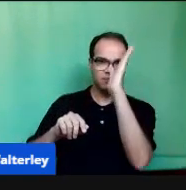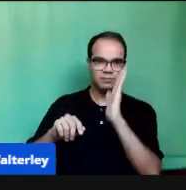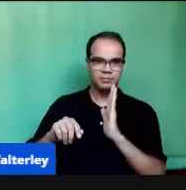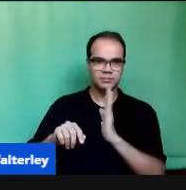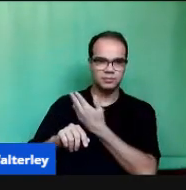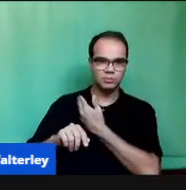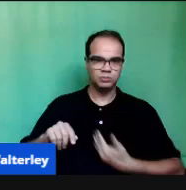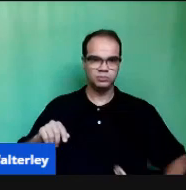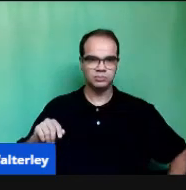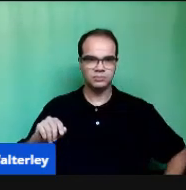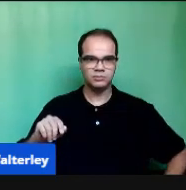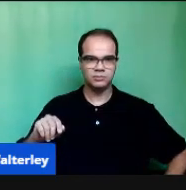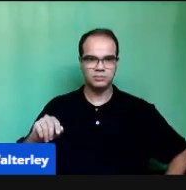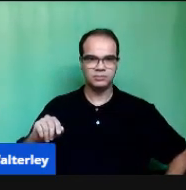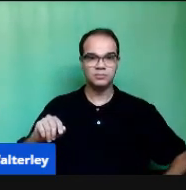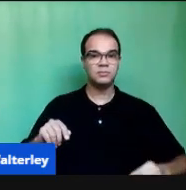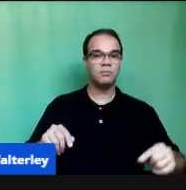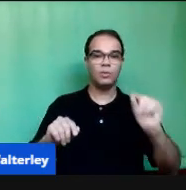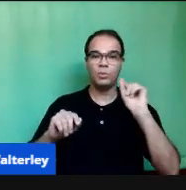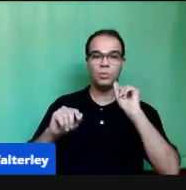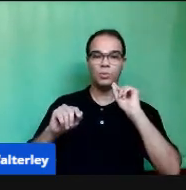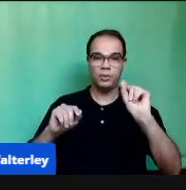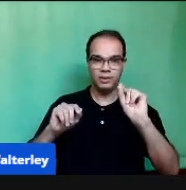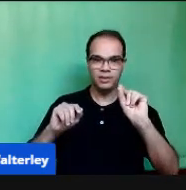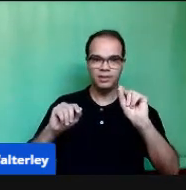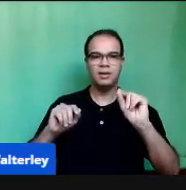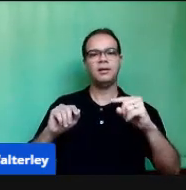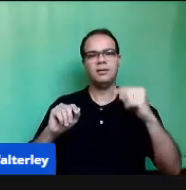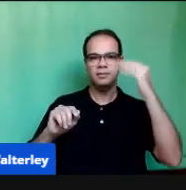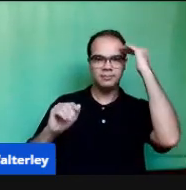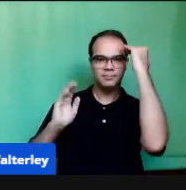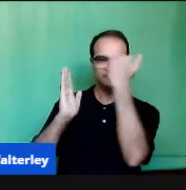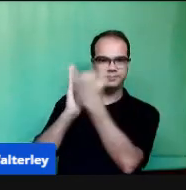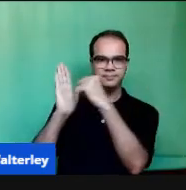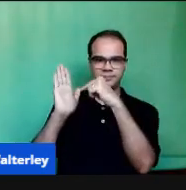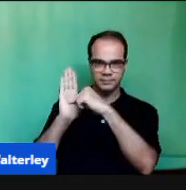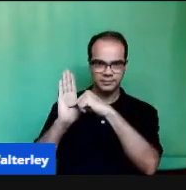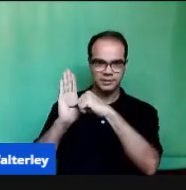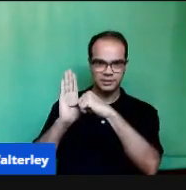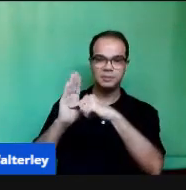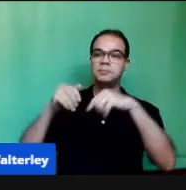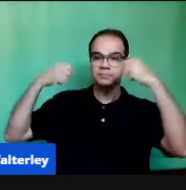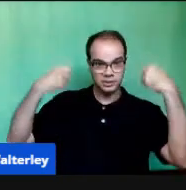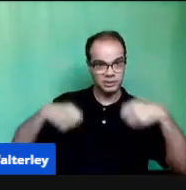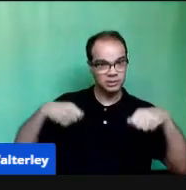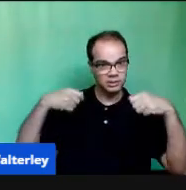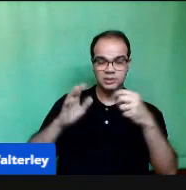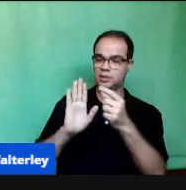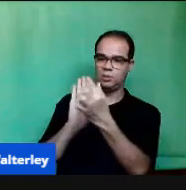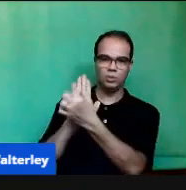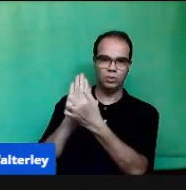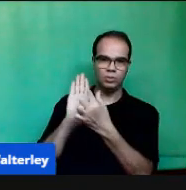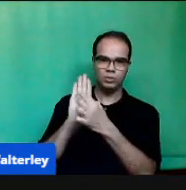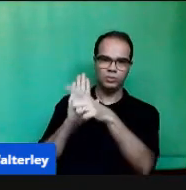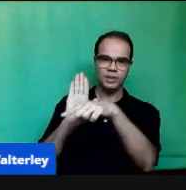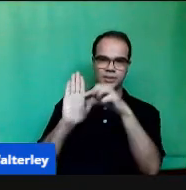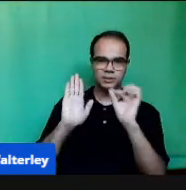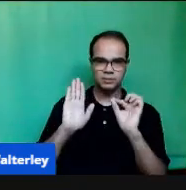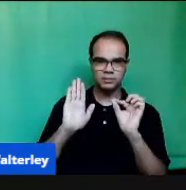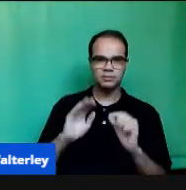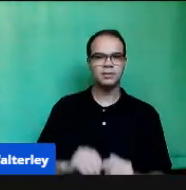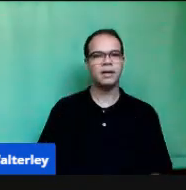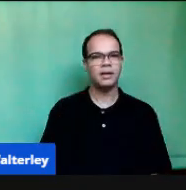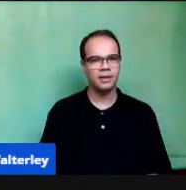a carteirinha de nome social, né? A visualização aí do slide é uma carteirinha real mesmo, não é uma imagem